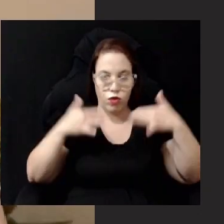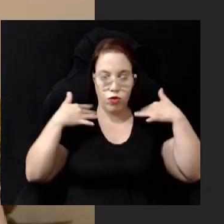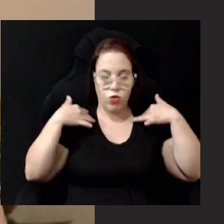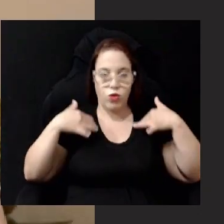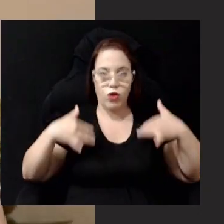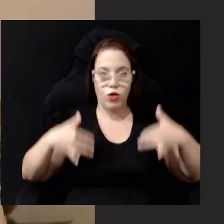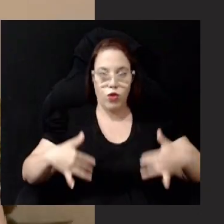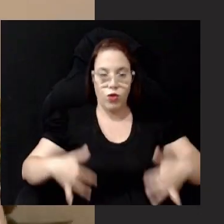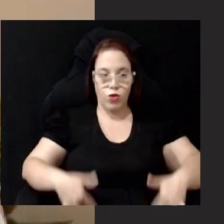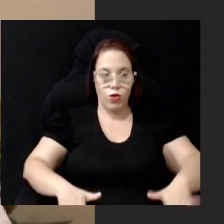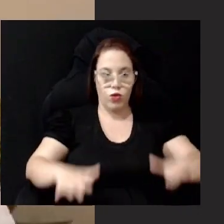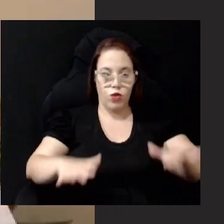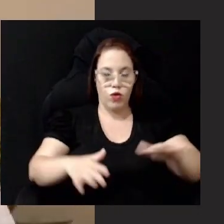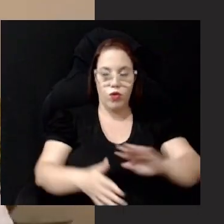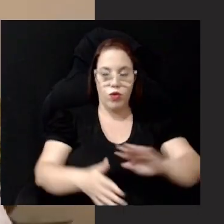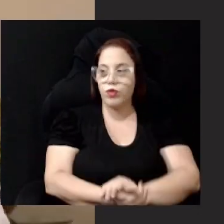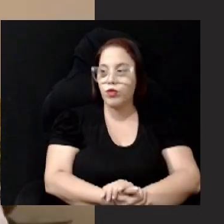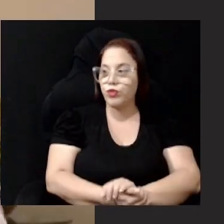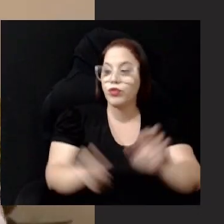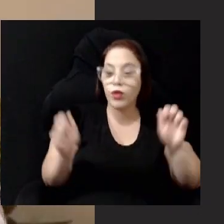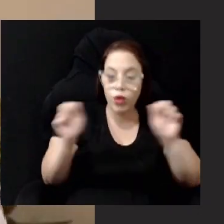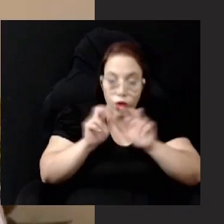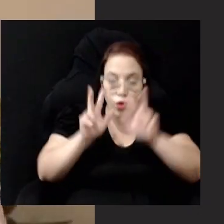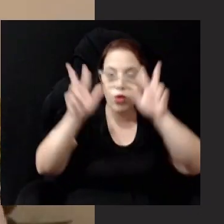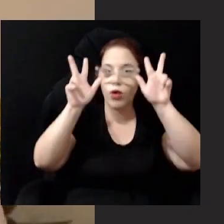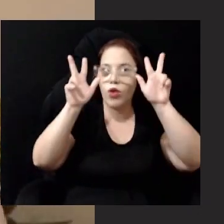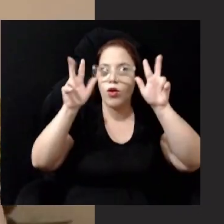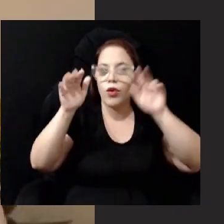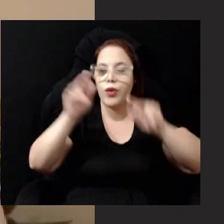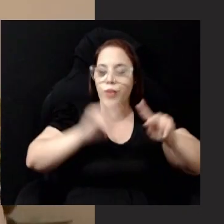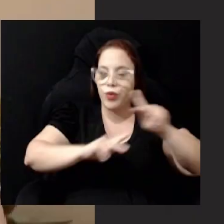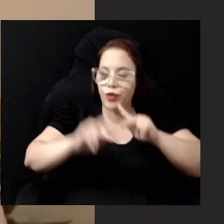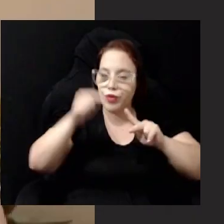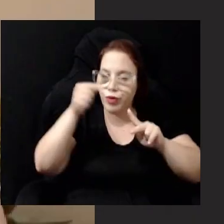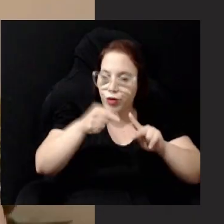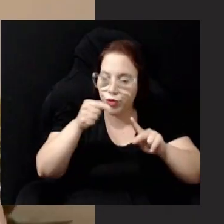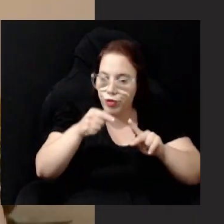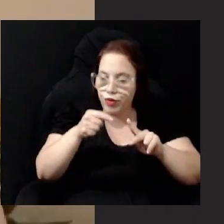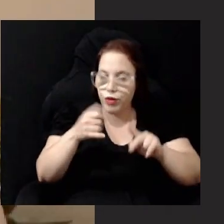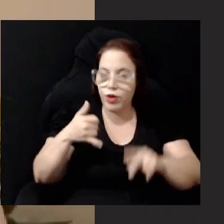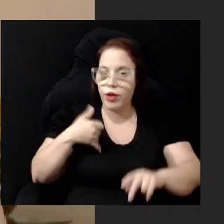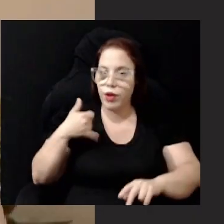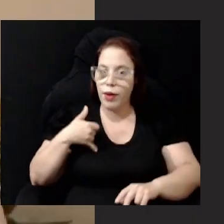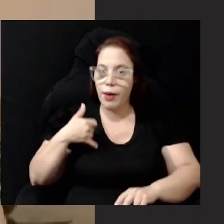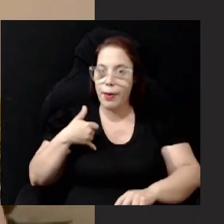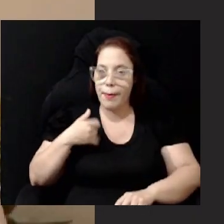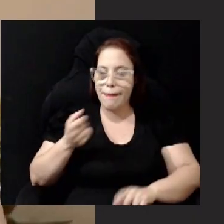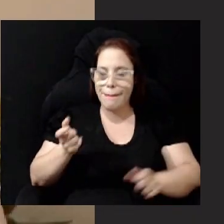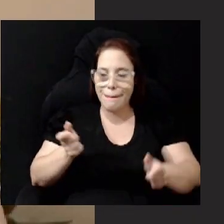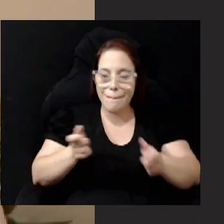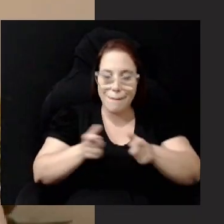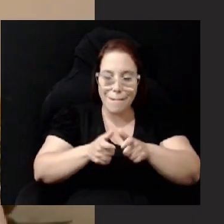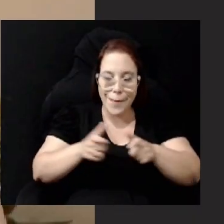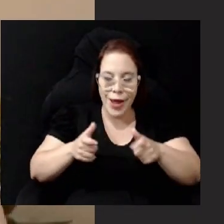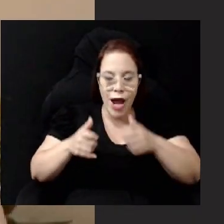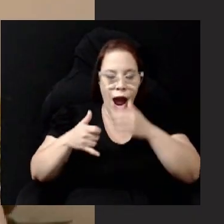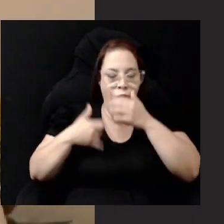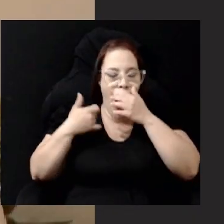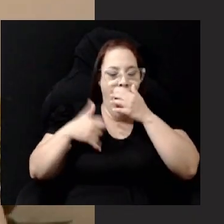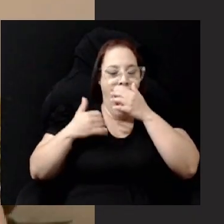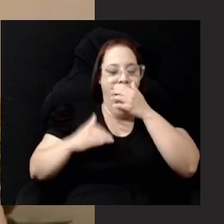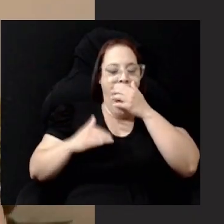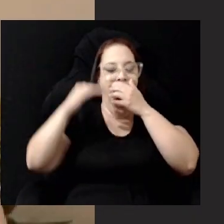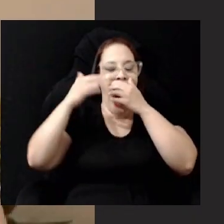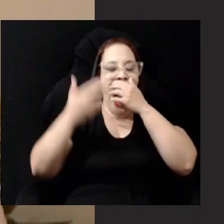ossos. Então, a gente tem que alertar que essa população, uma faixa etária um pouquinho maior,